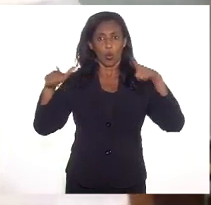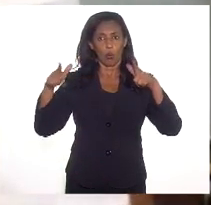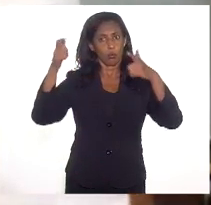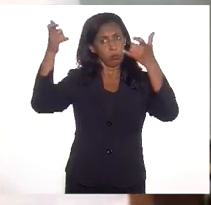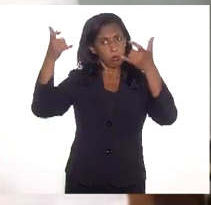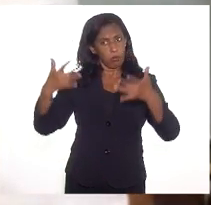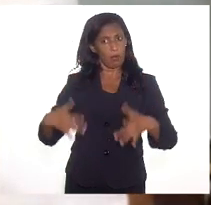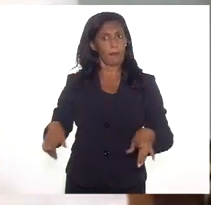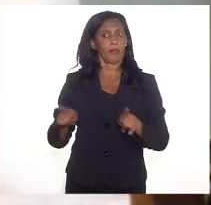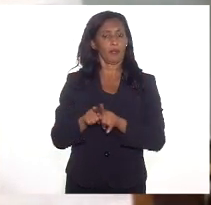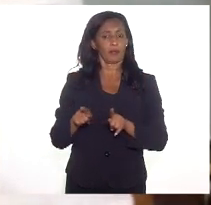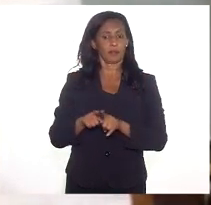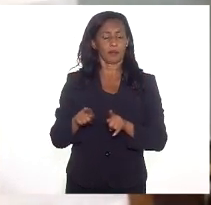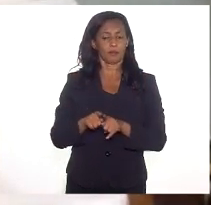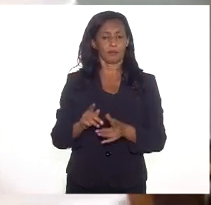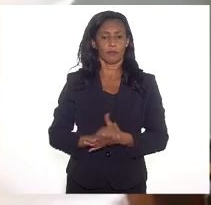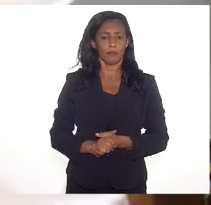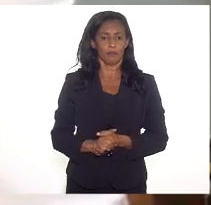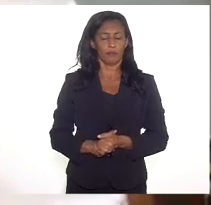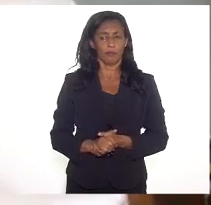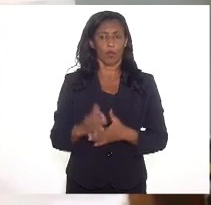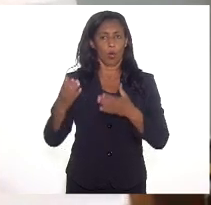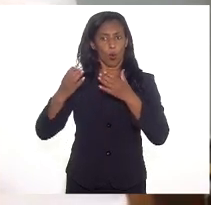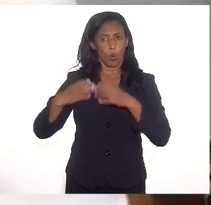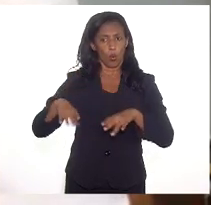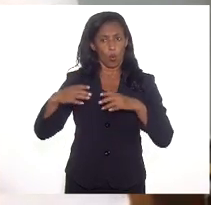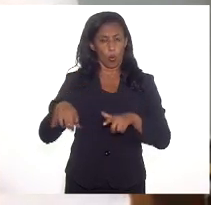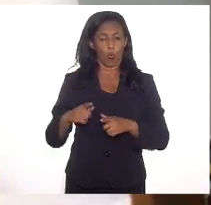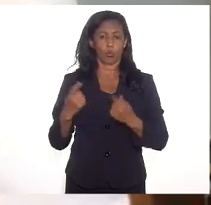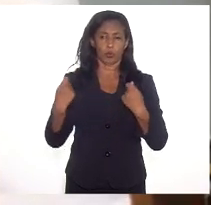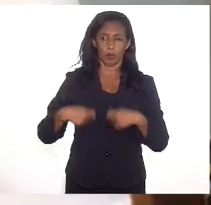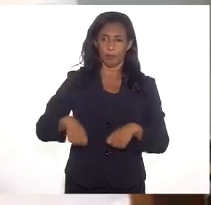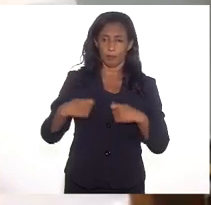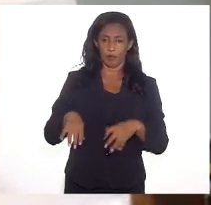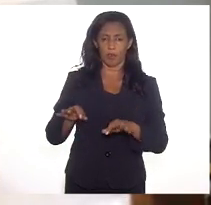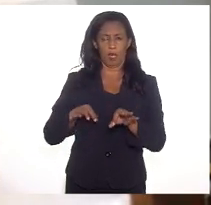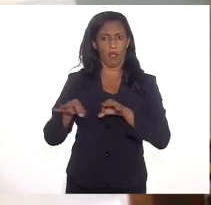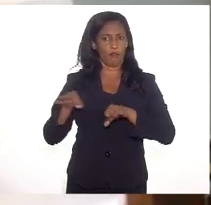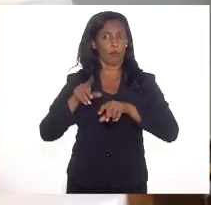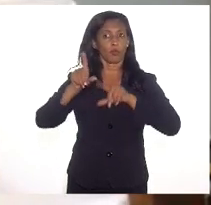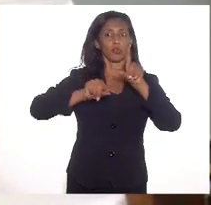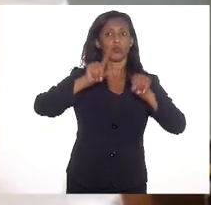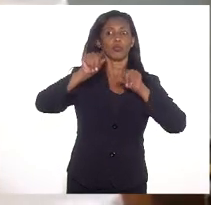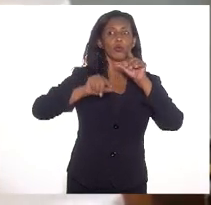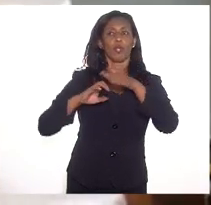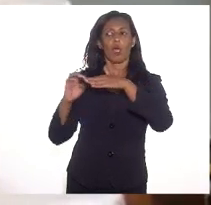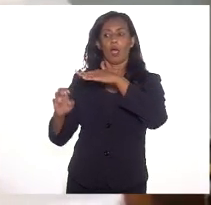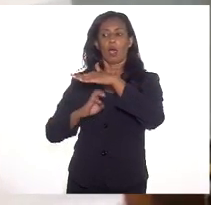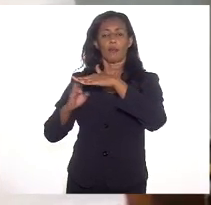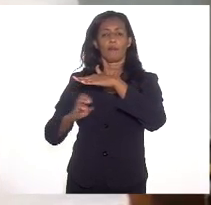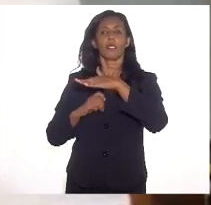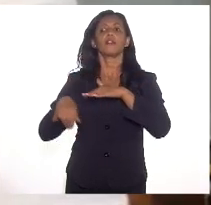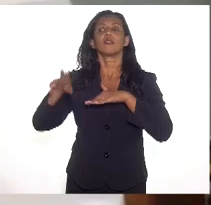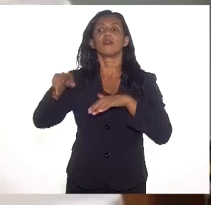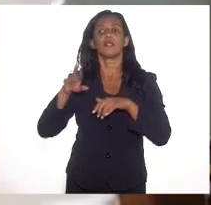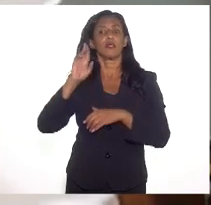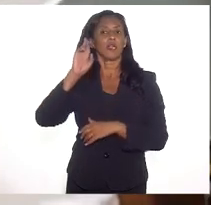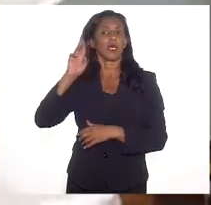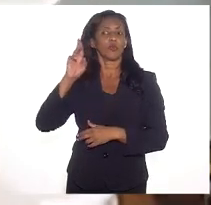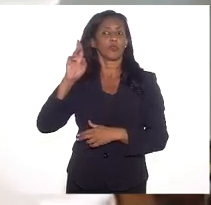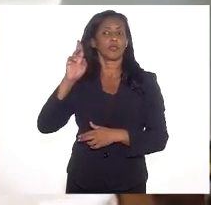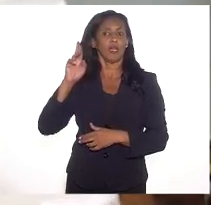explicar, deputada Marta Rocha. A questão do concurso público que se avizinha, a forma de escolha da empresa que fará o concurso público. Tivemos